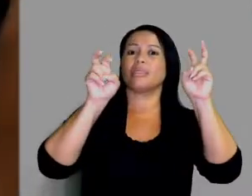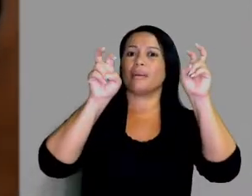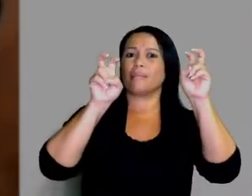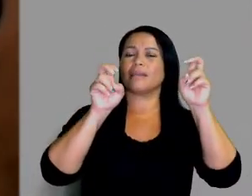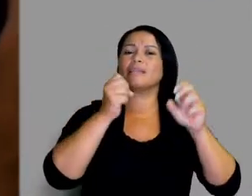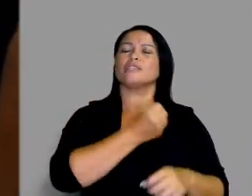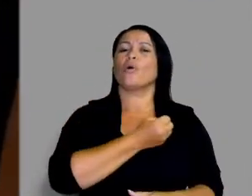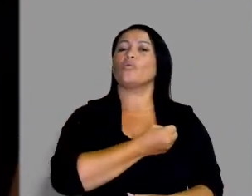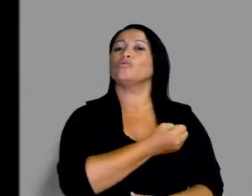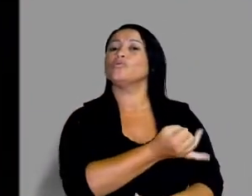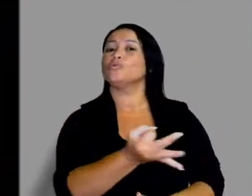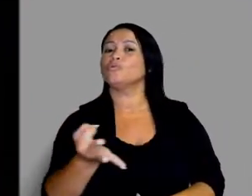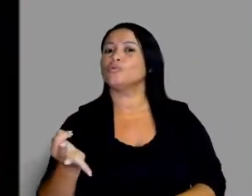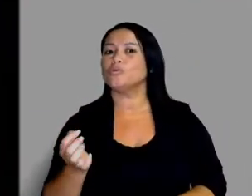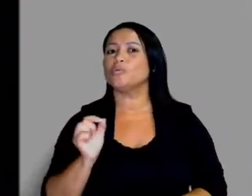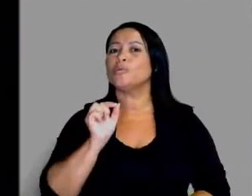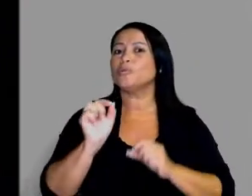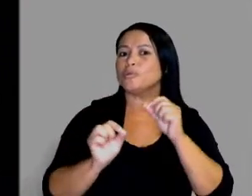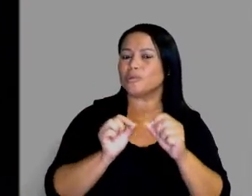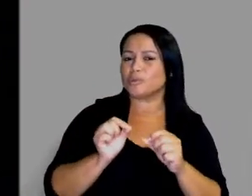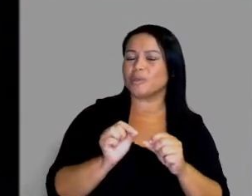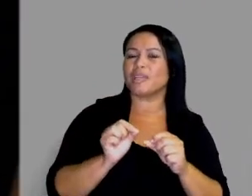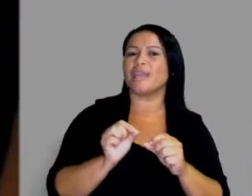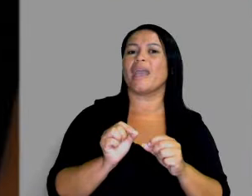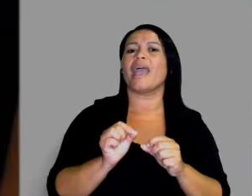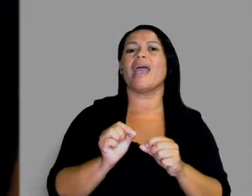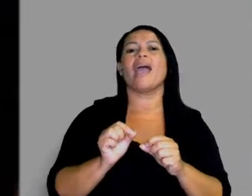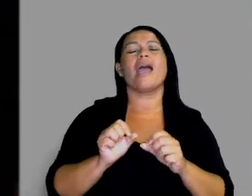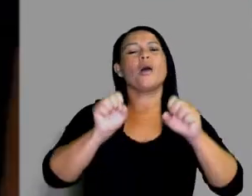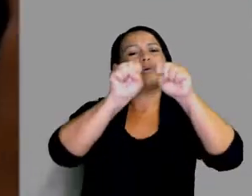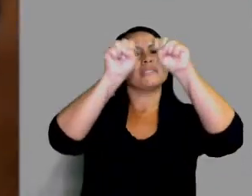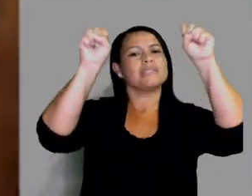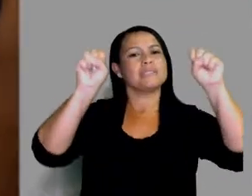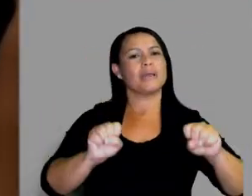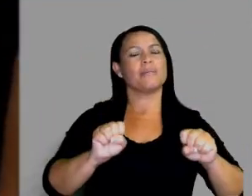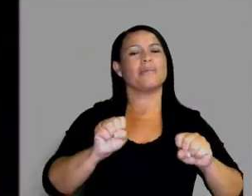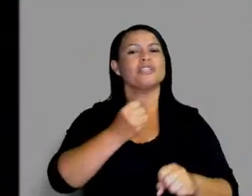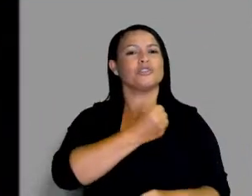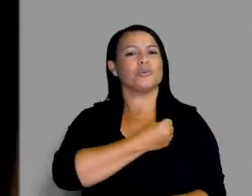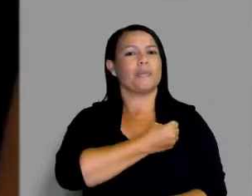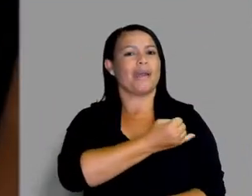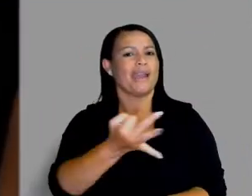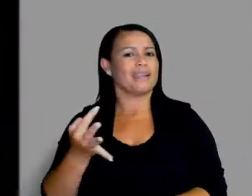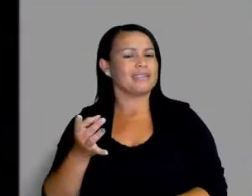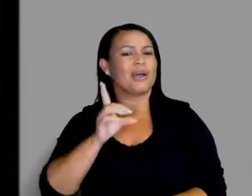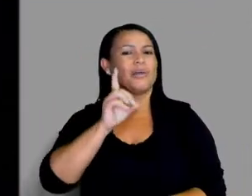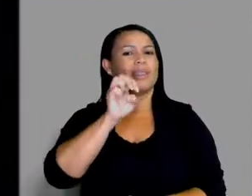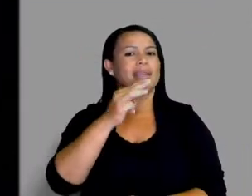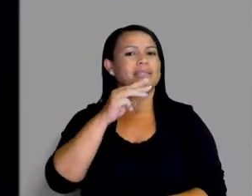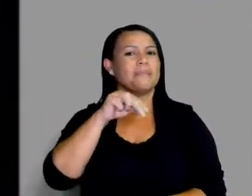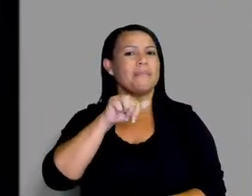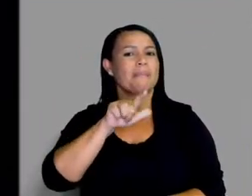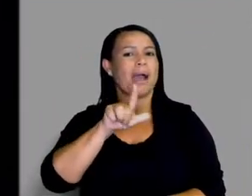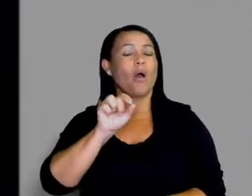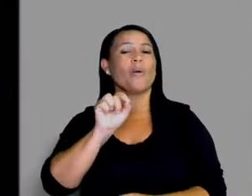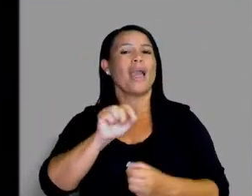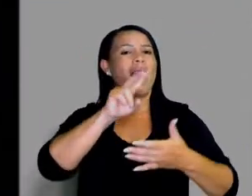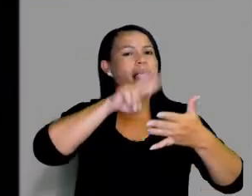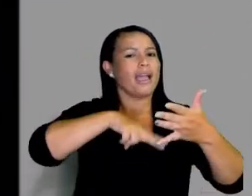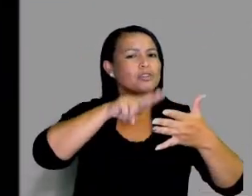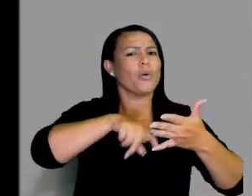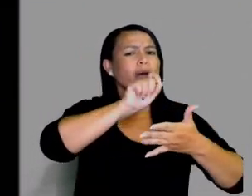o nosso objeto de conhecimento é o sistema de numeração decimal, leitura, escrita,